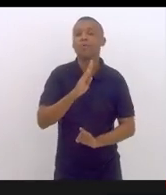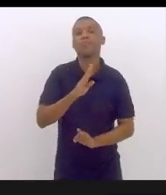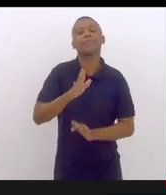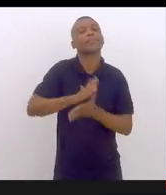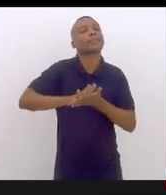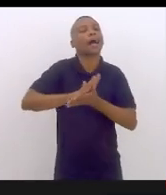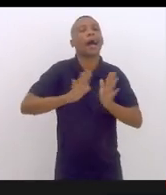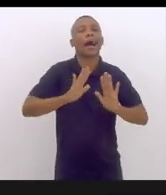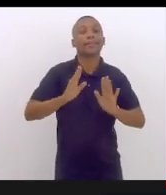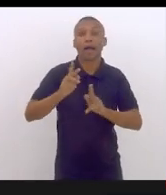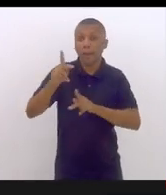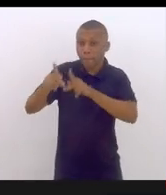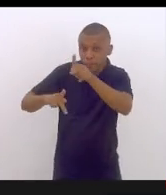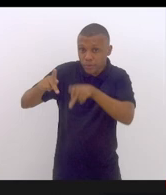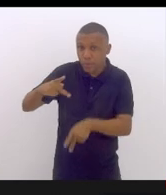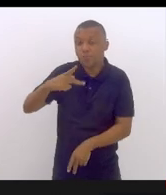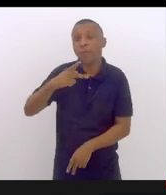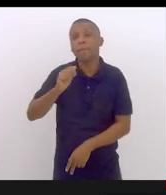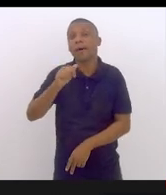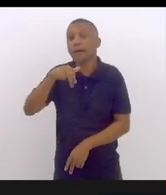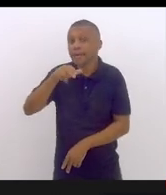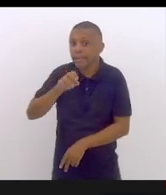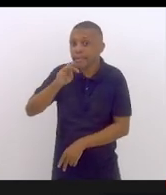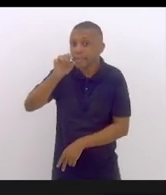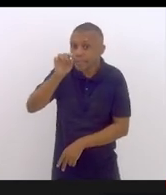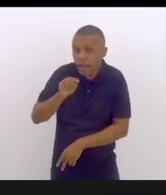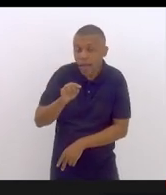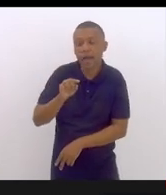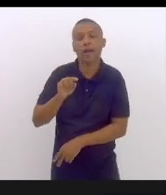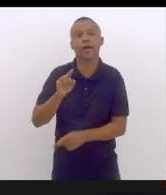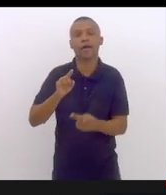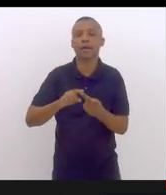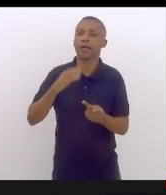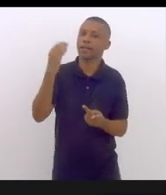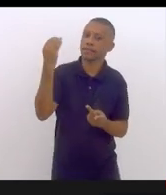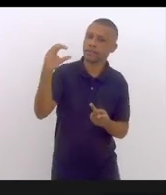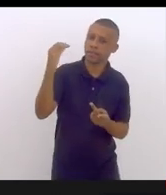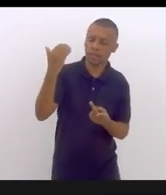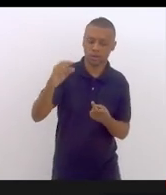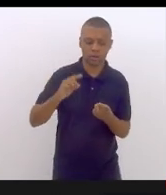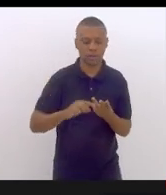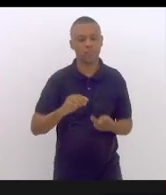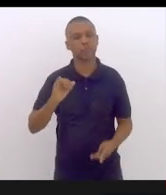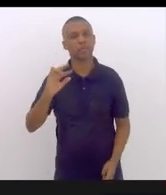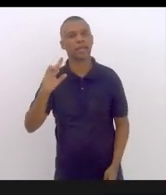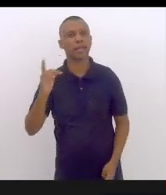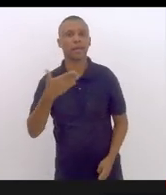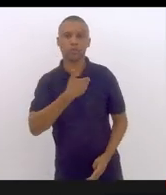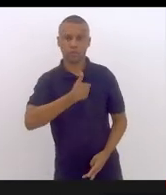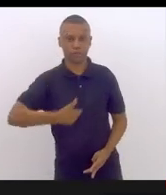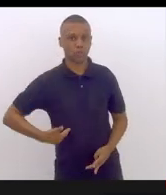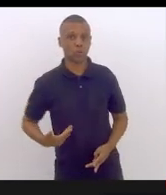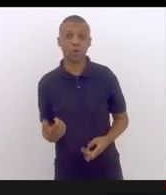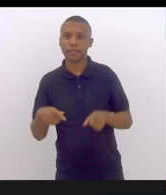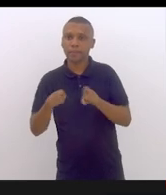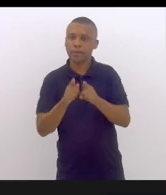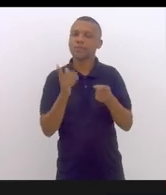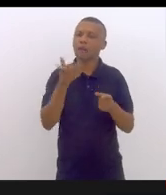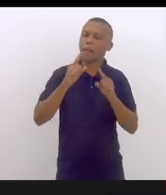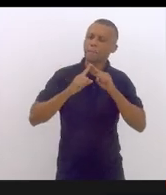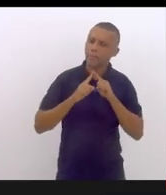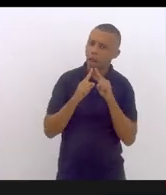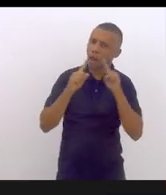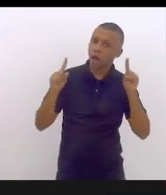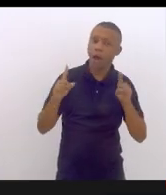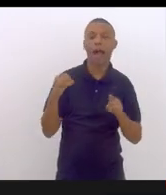especialmente pela população de Paquetá Mas também de Niterói também da ilha do governador e a gente acha importante que esse plano seja apresentado com antecedência